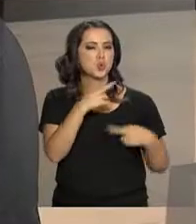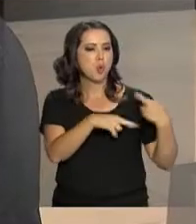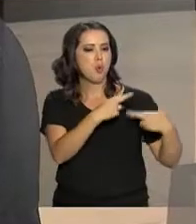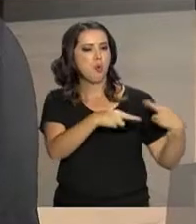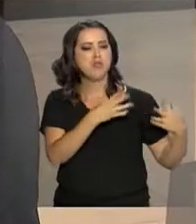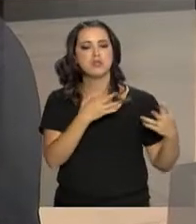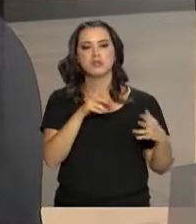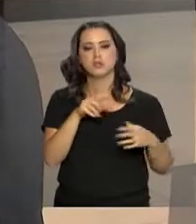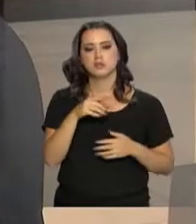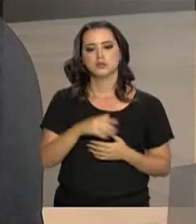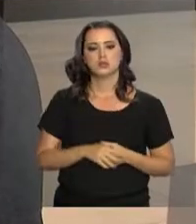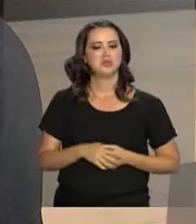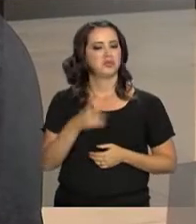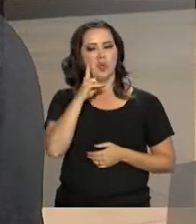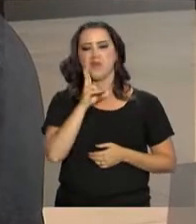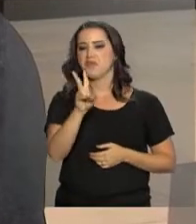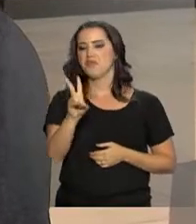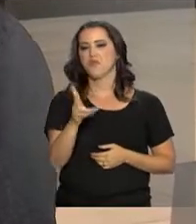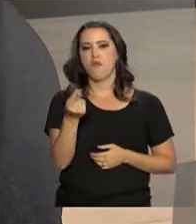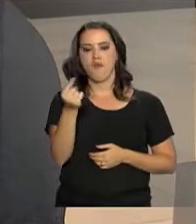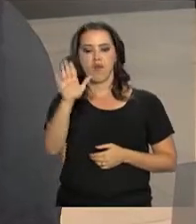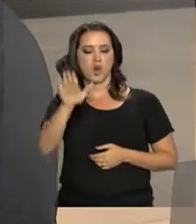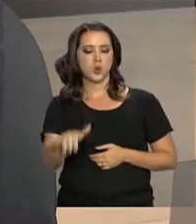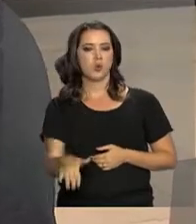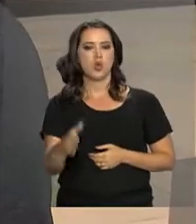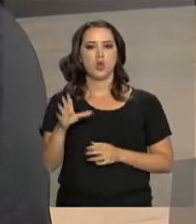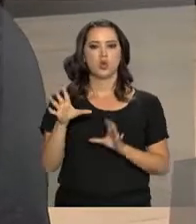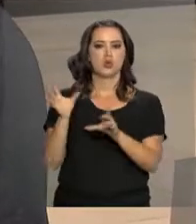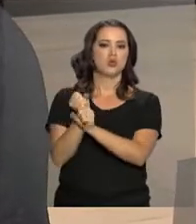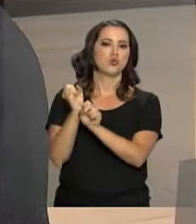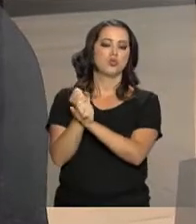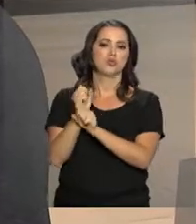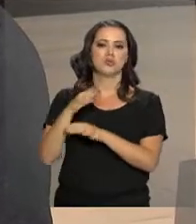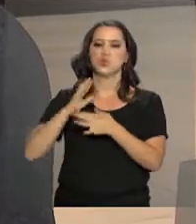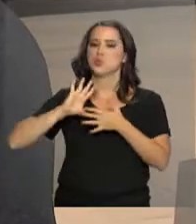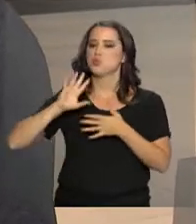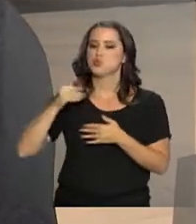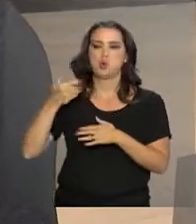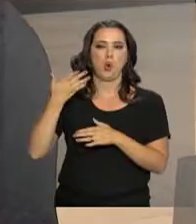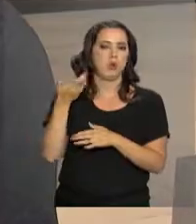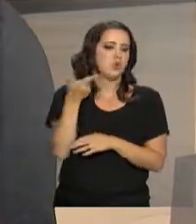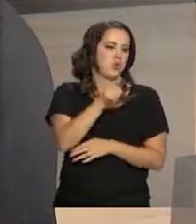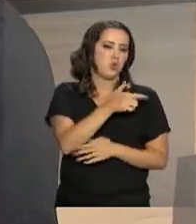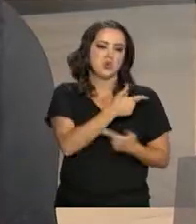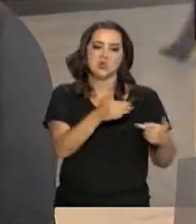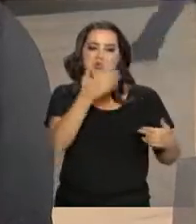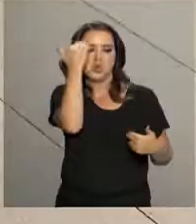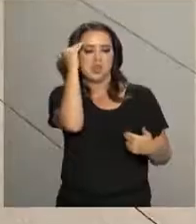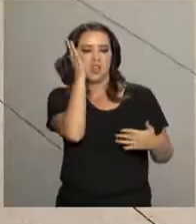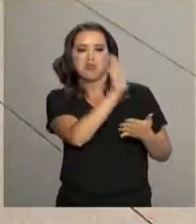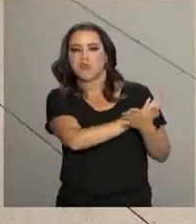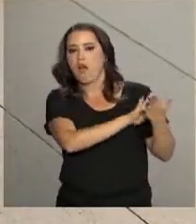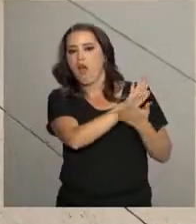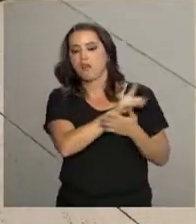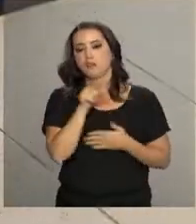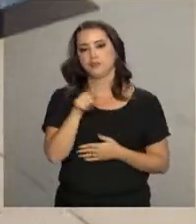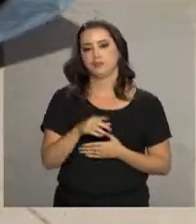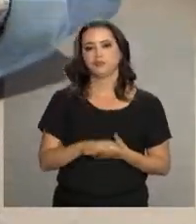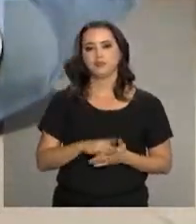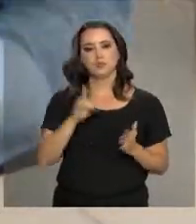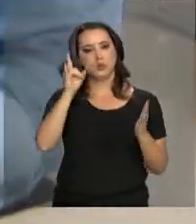só vou saber o valor total de 841 19 escutava o resto não vai entender nada a fatura